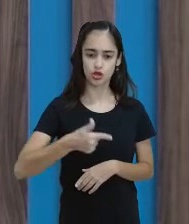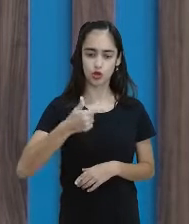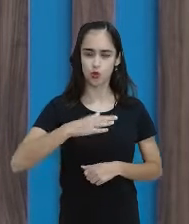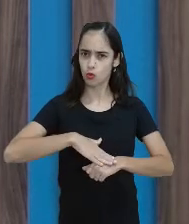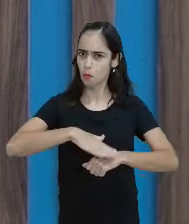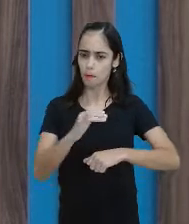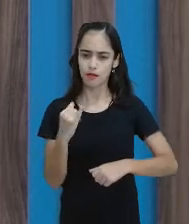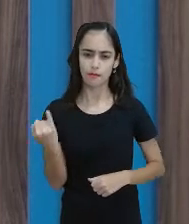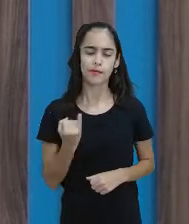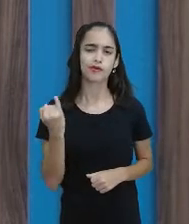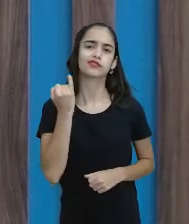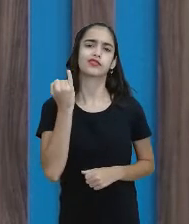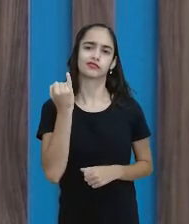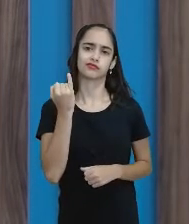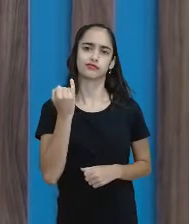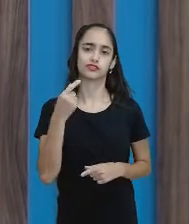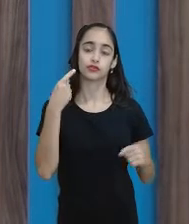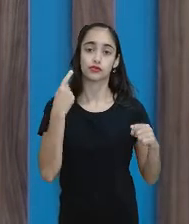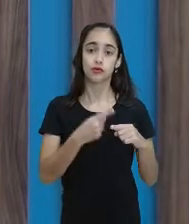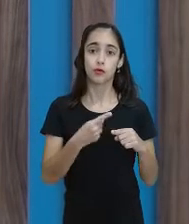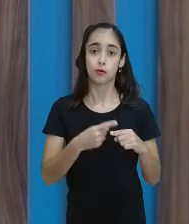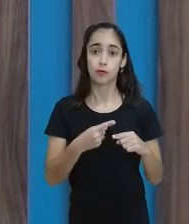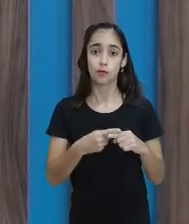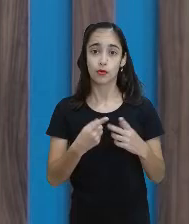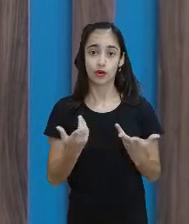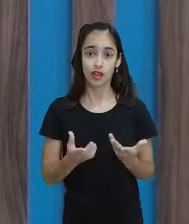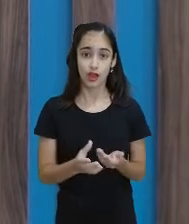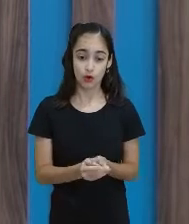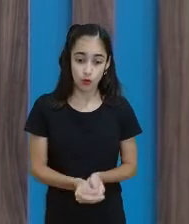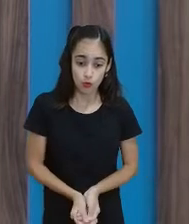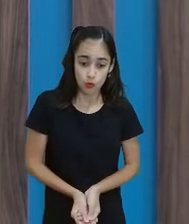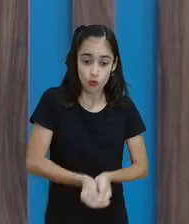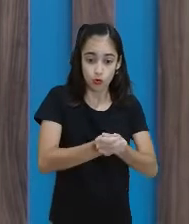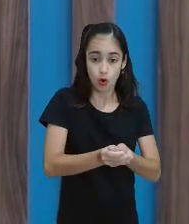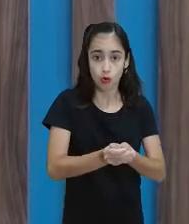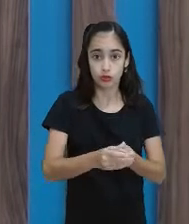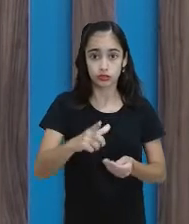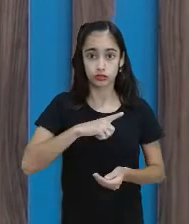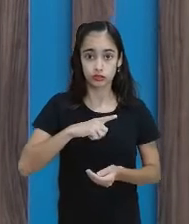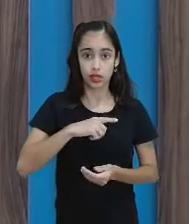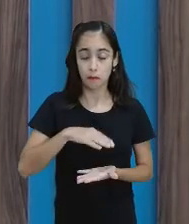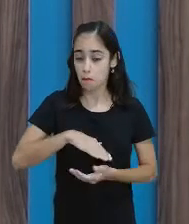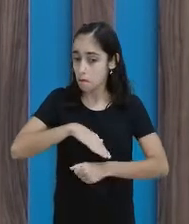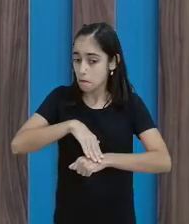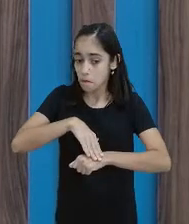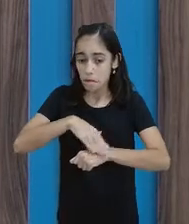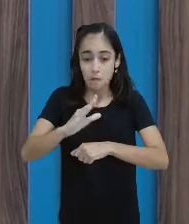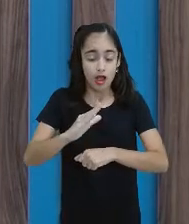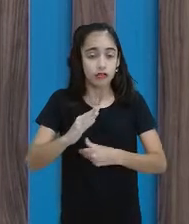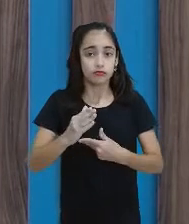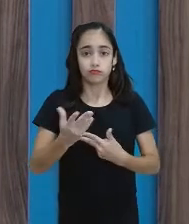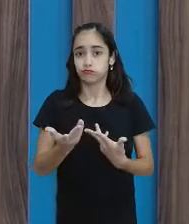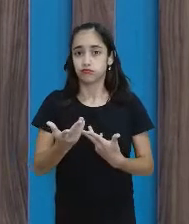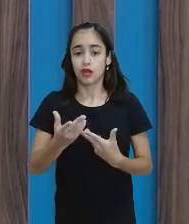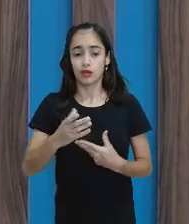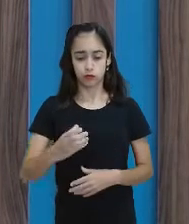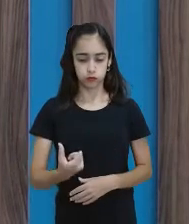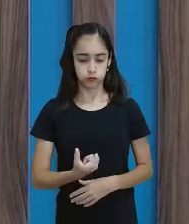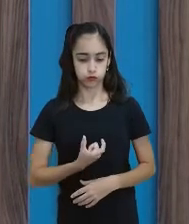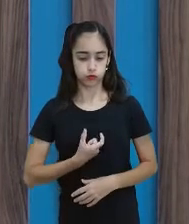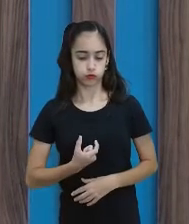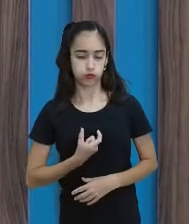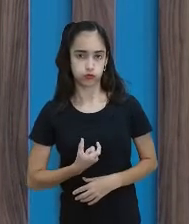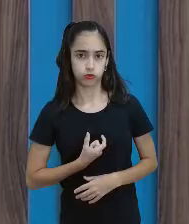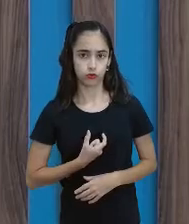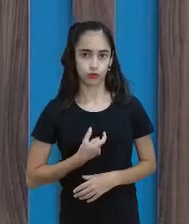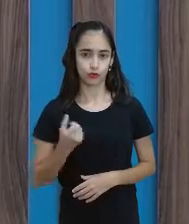quê? Porque o voleibol ganha mais título do que o futebol. Sim. Mundialmente falando. Os meninos e as meninas do voleibol estão de parabéns,